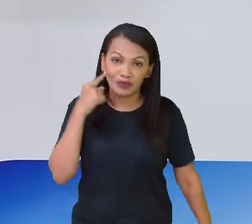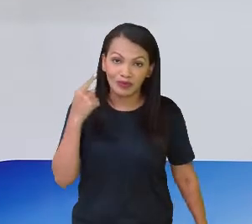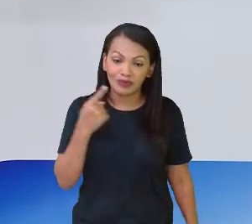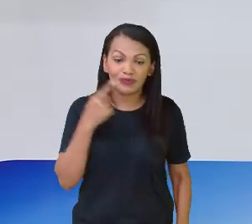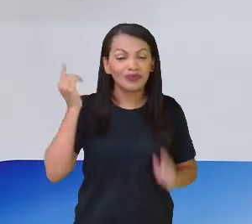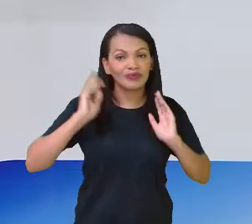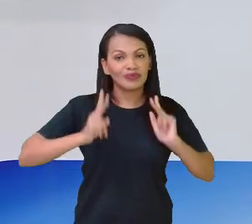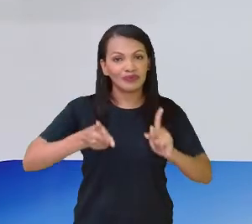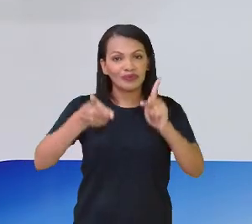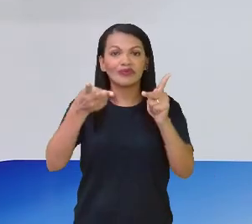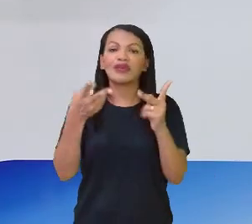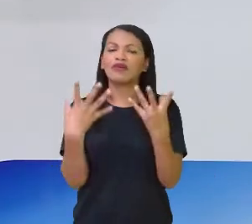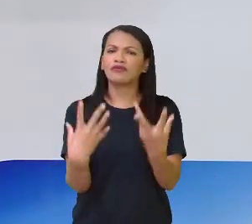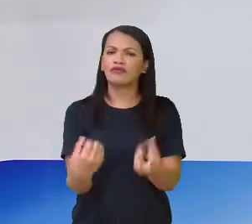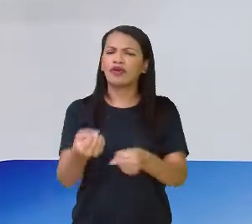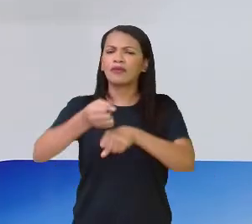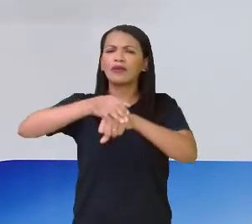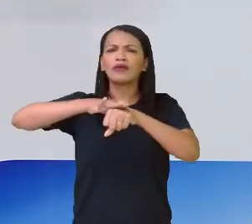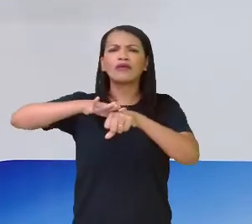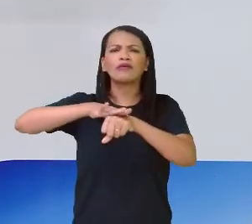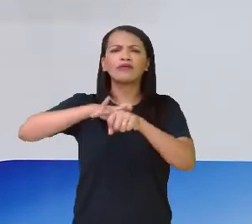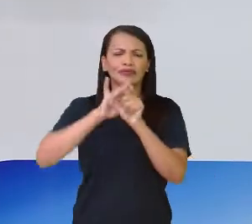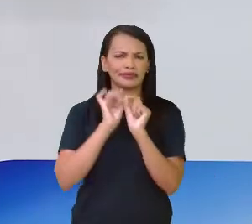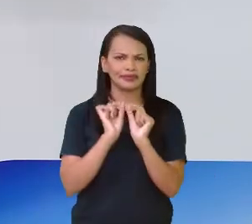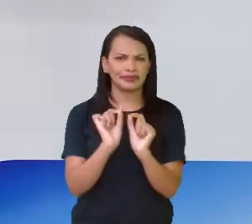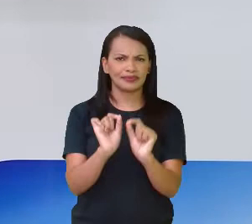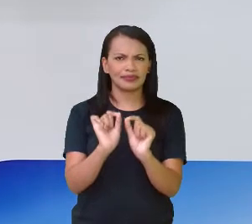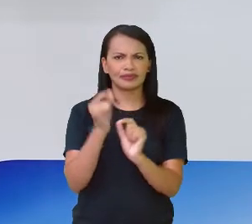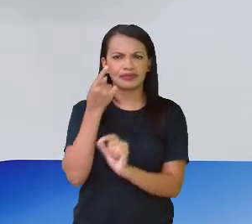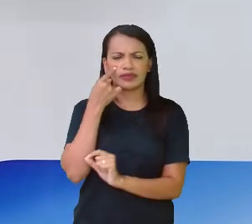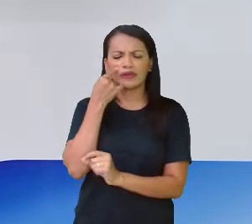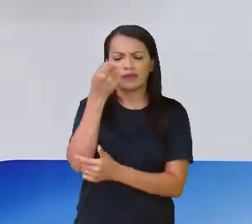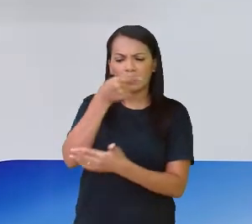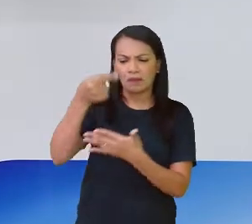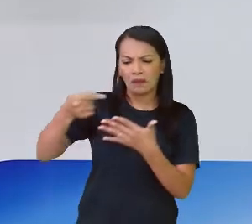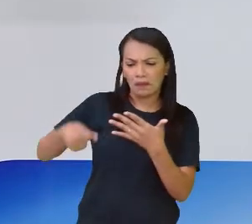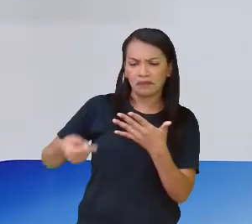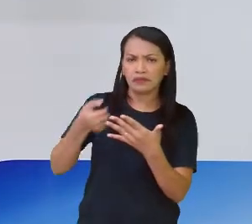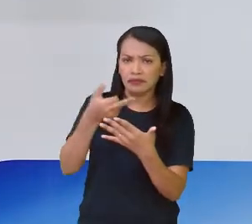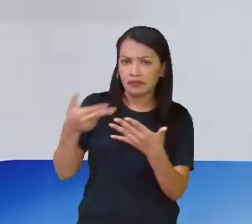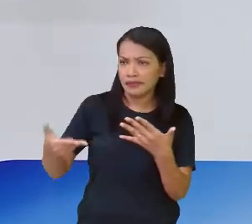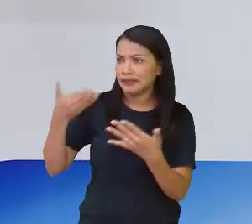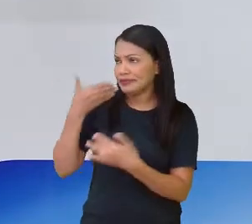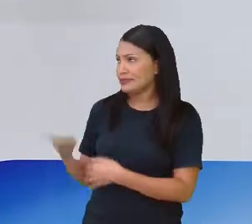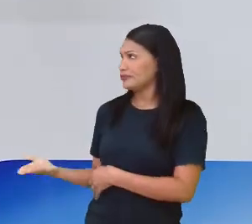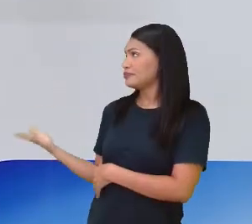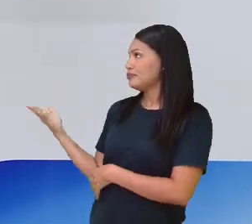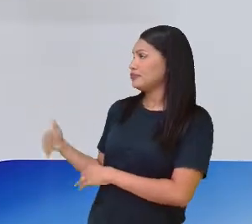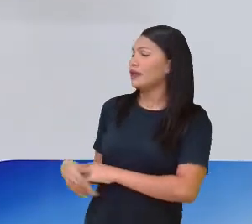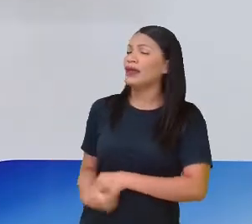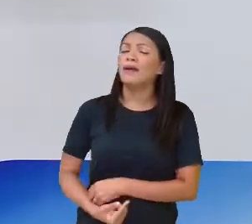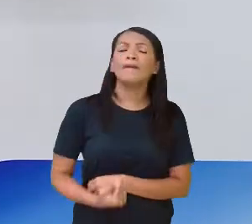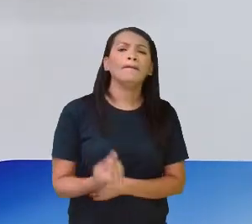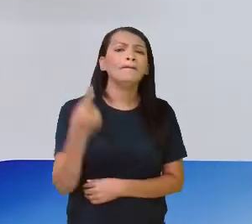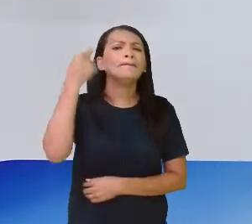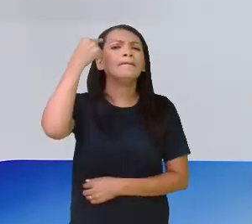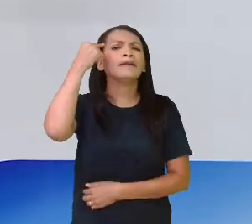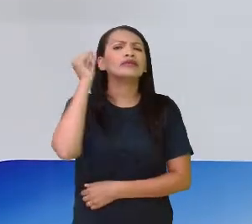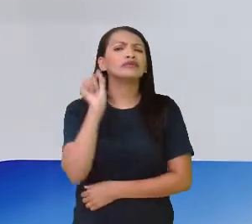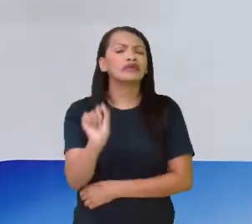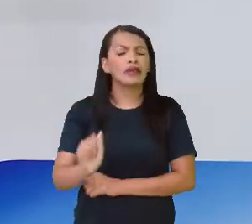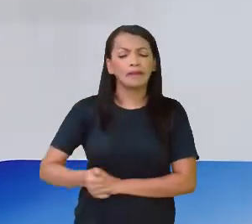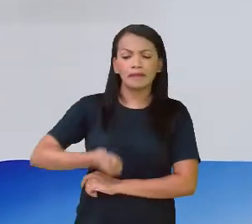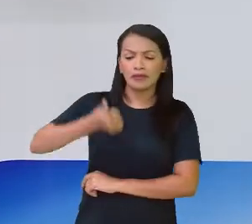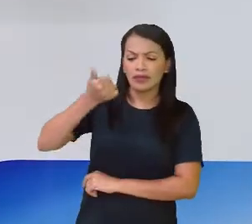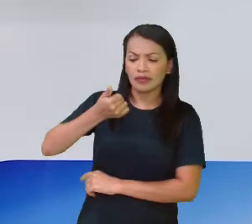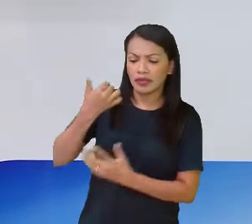vamos conversar sobre esses pontos que nós temos aí. E aí eu penso, primeiramente, quando nós